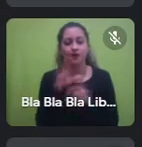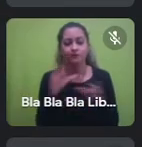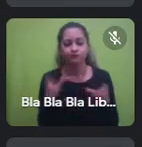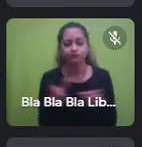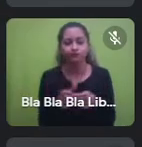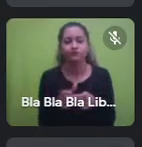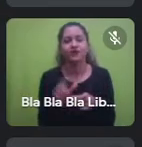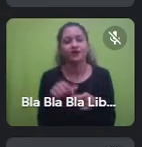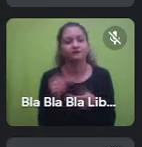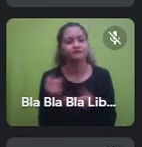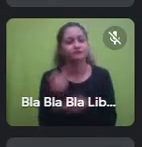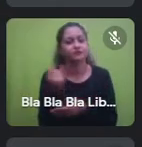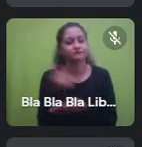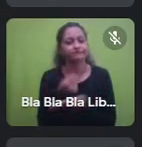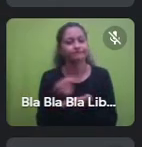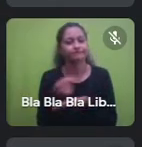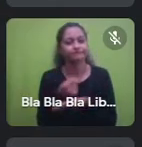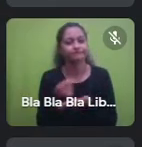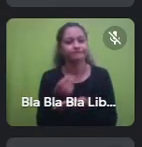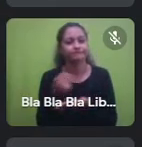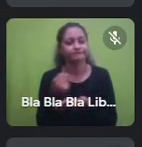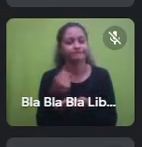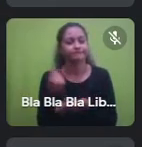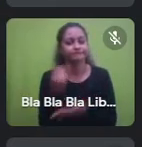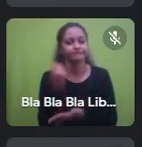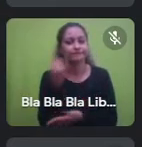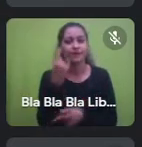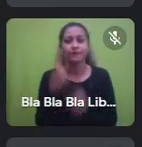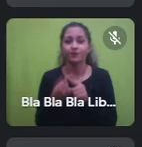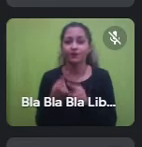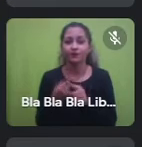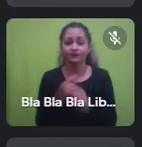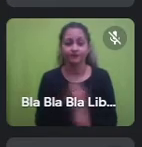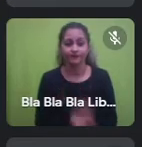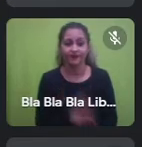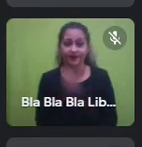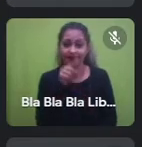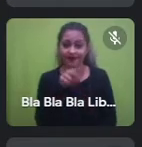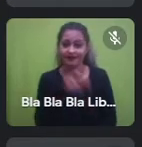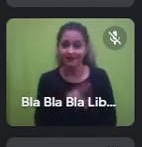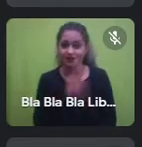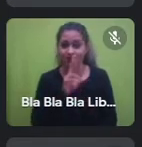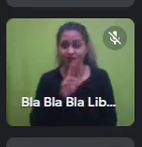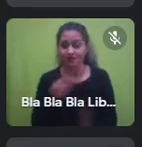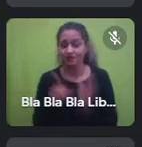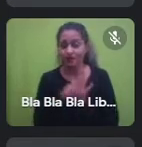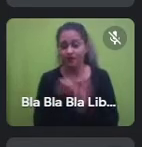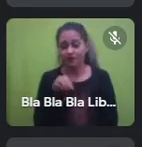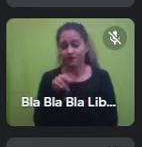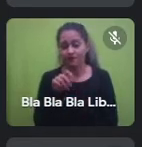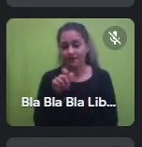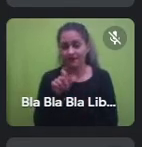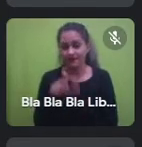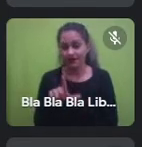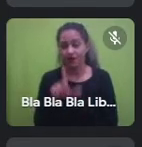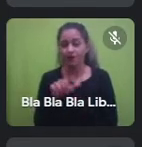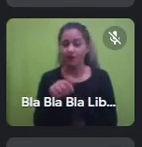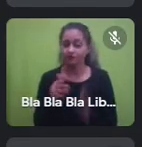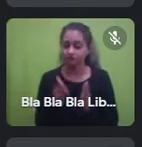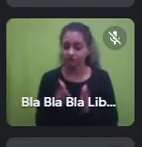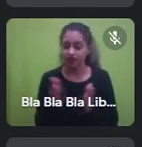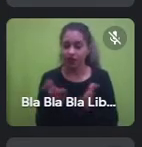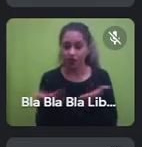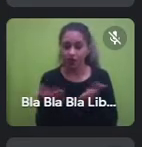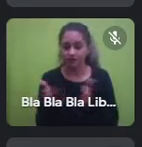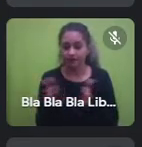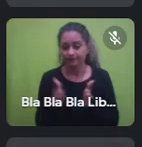ela é fundamental. Por quê? O que a gente vai fazer no final das contas? Esse resultado de metais, ele é de médio a longo prazo,